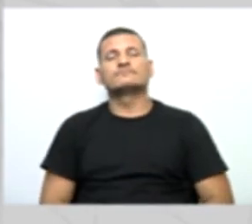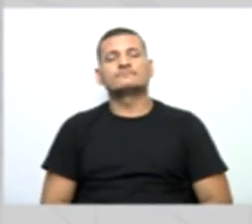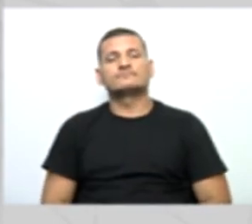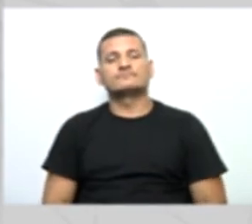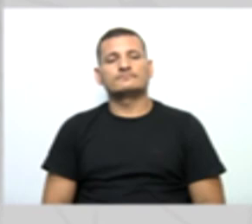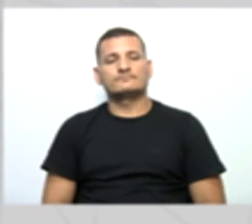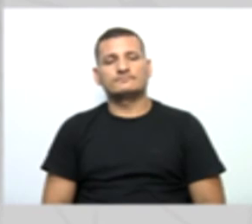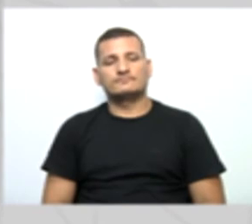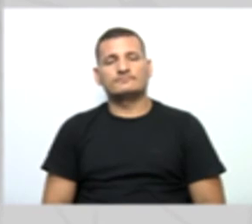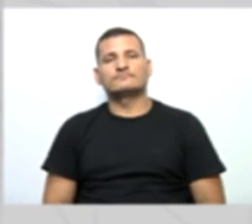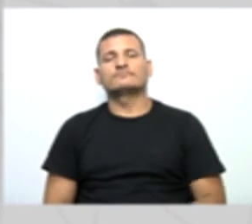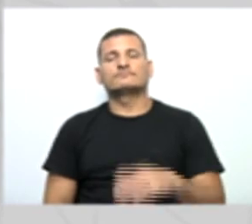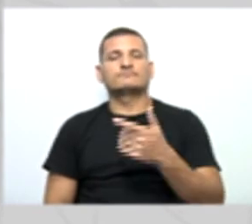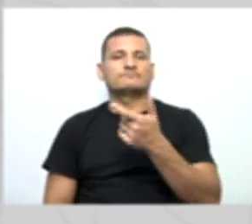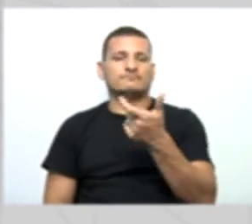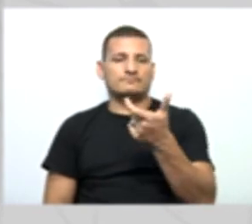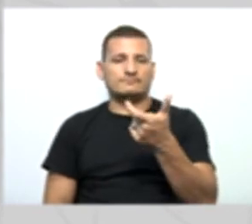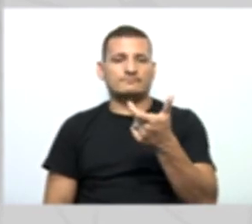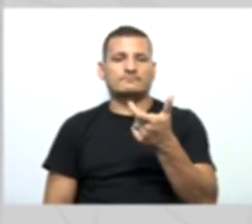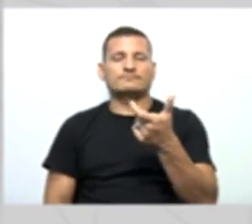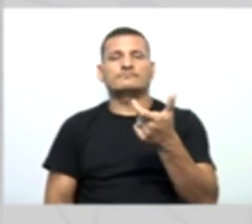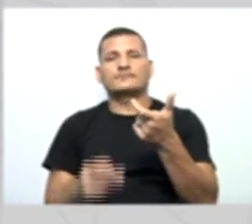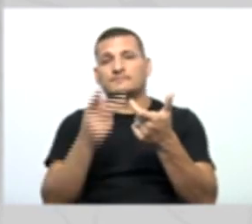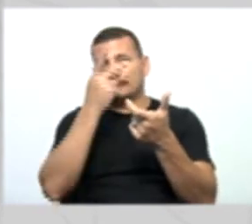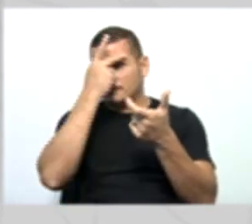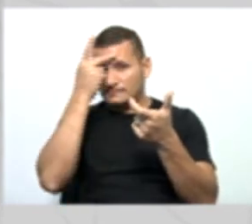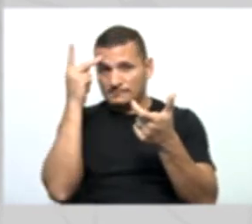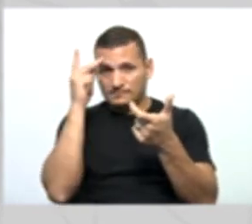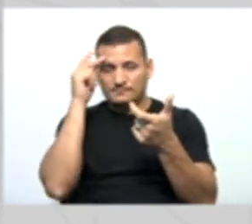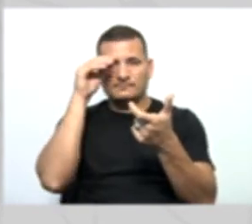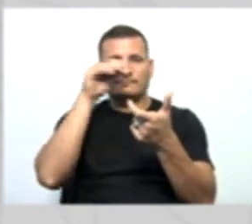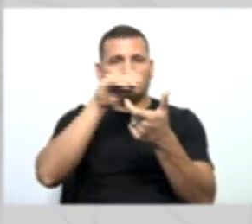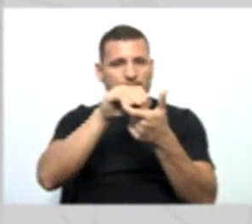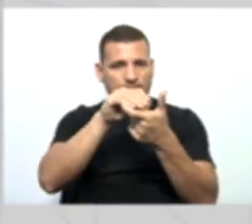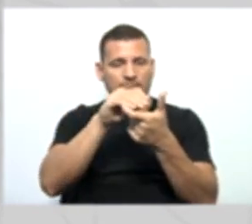determinamos lá o nome dessa classe, chamada pessoa,